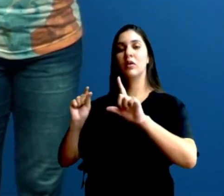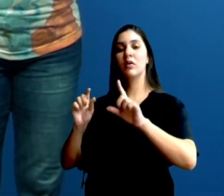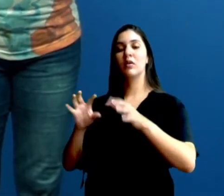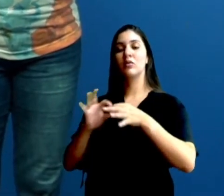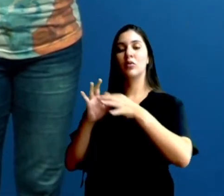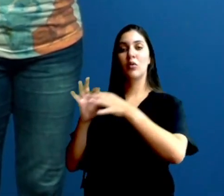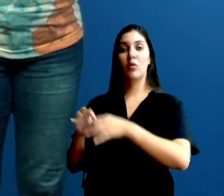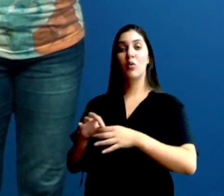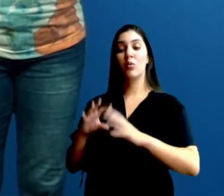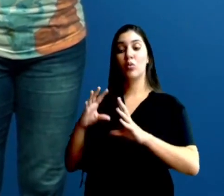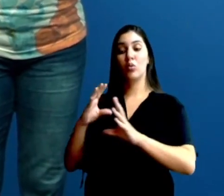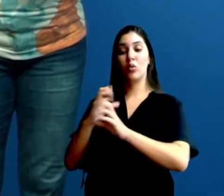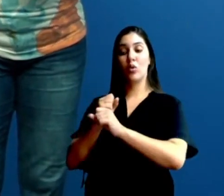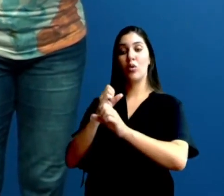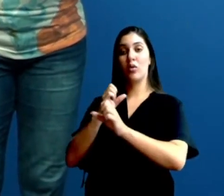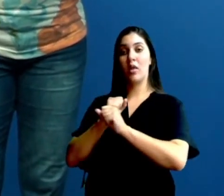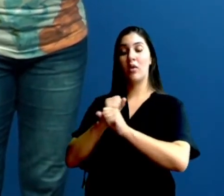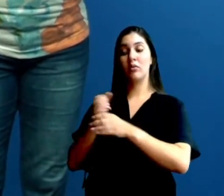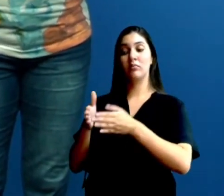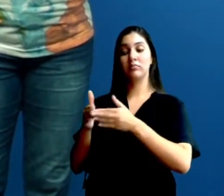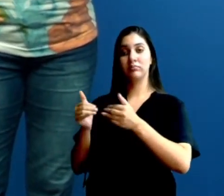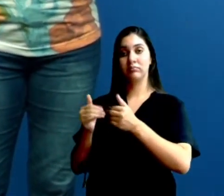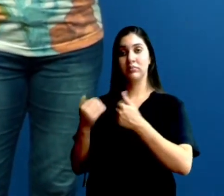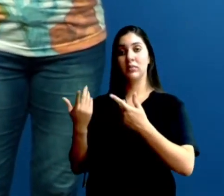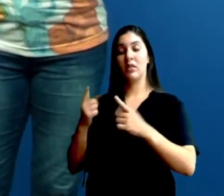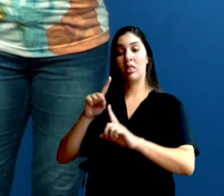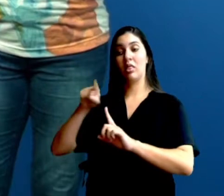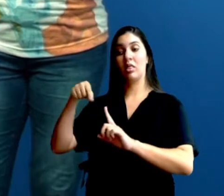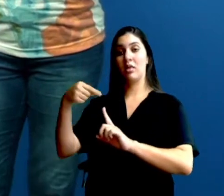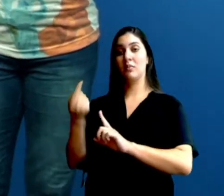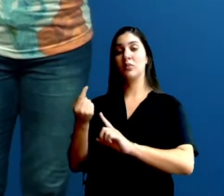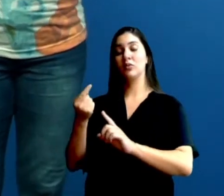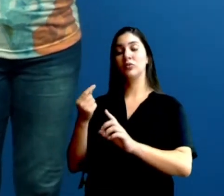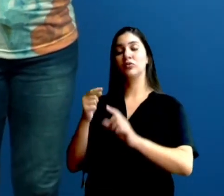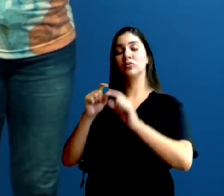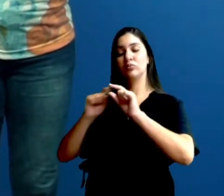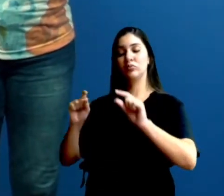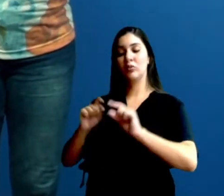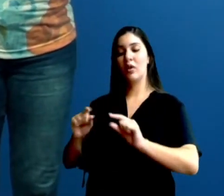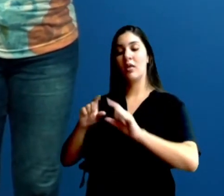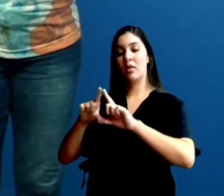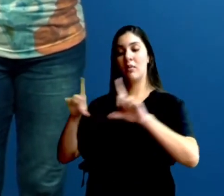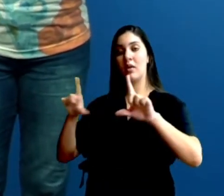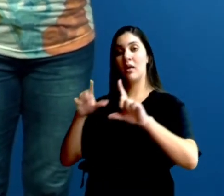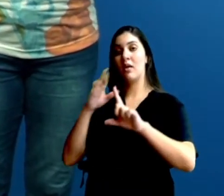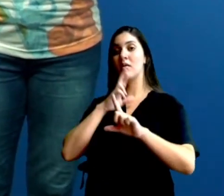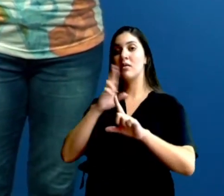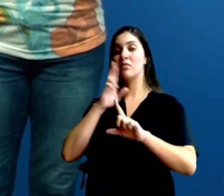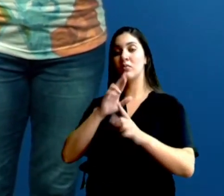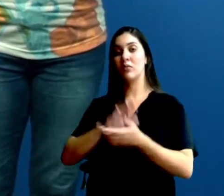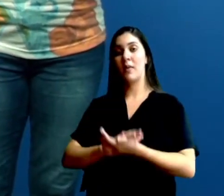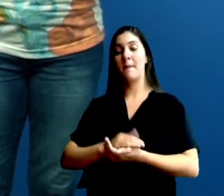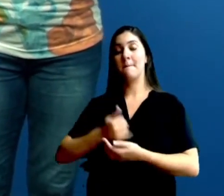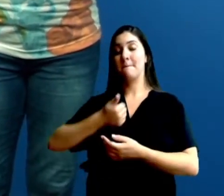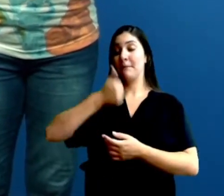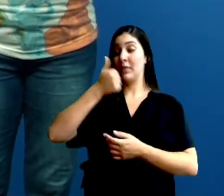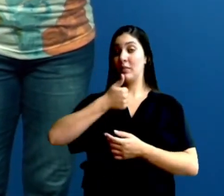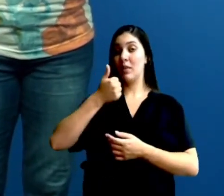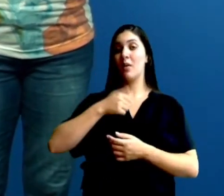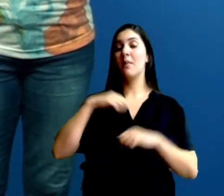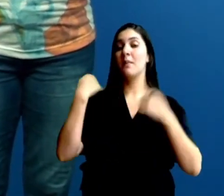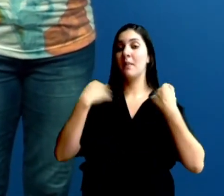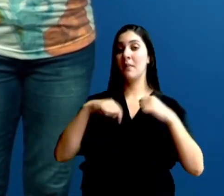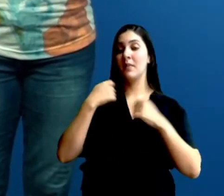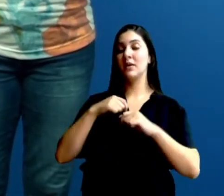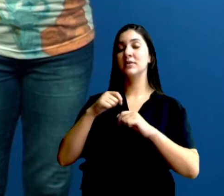o total de encomenda. Após completar a tabela, responda. Então, a gente vai precisar aí primeiro completar a